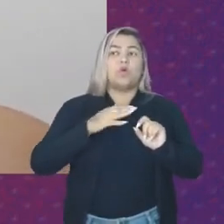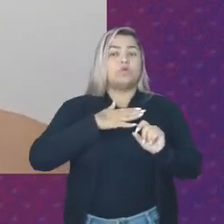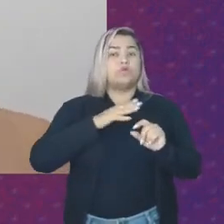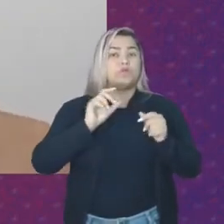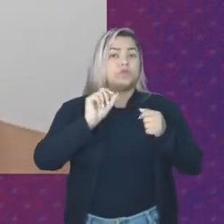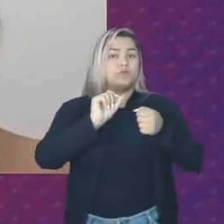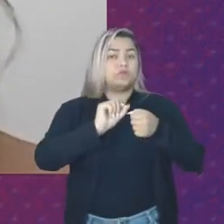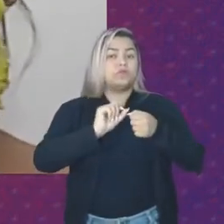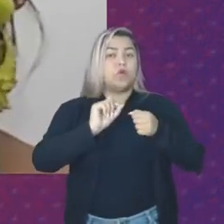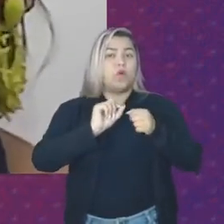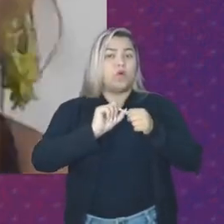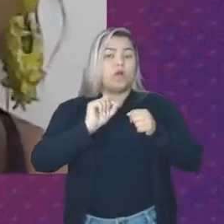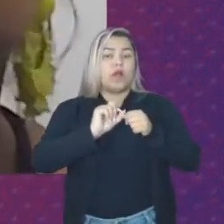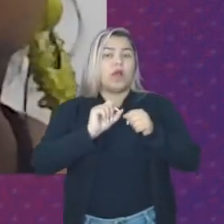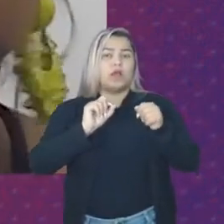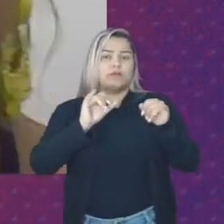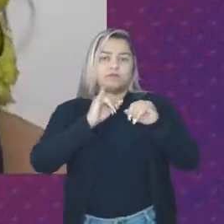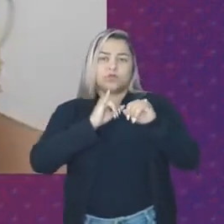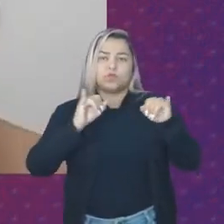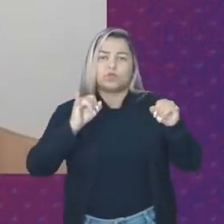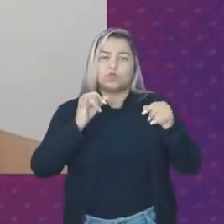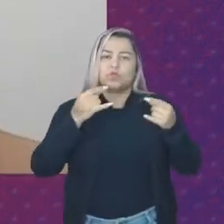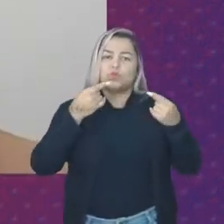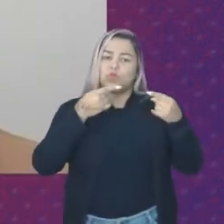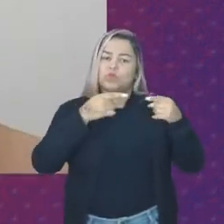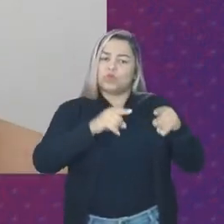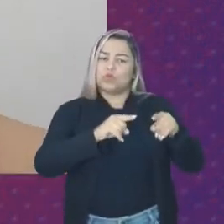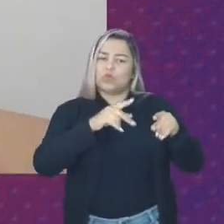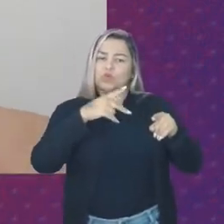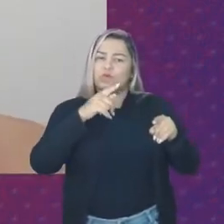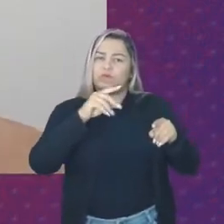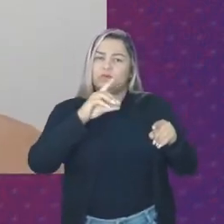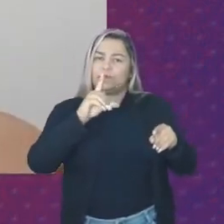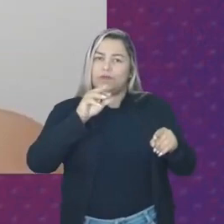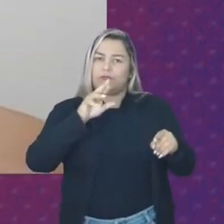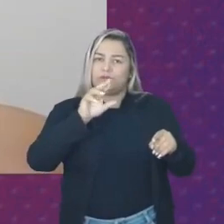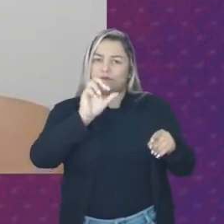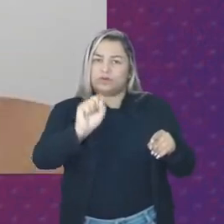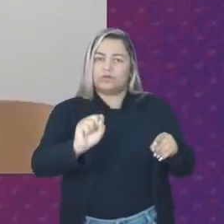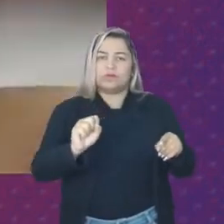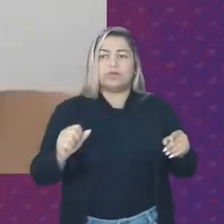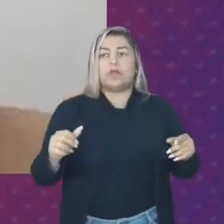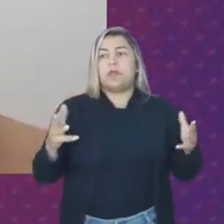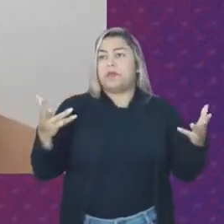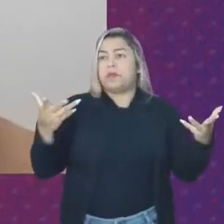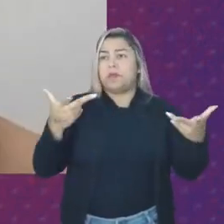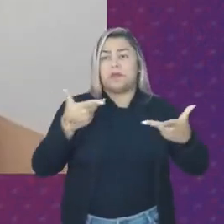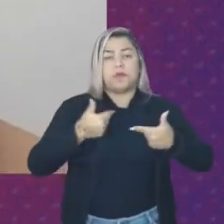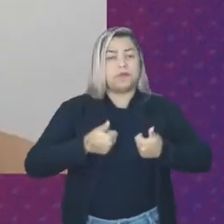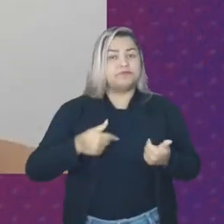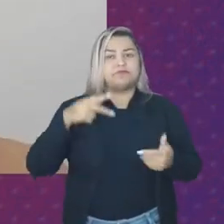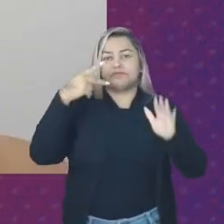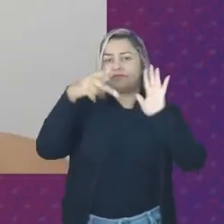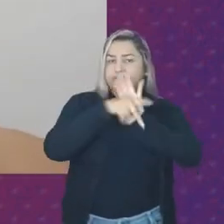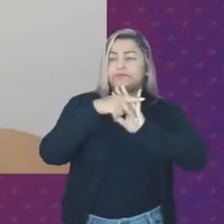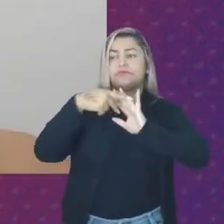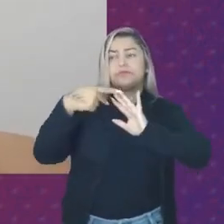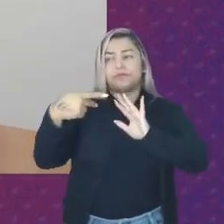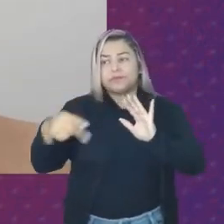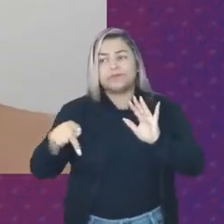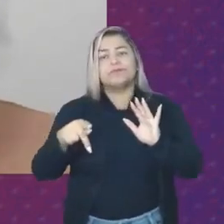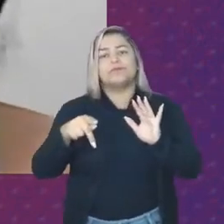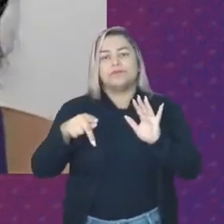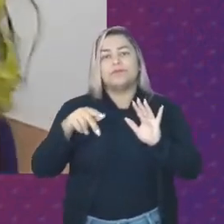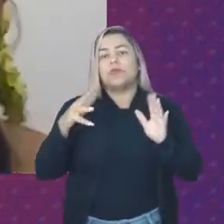aquelas propagandas de contra os padrões, a real beleza é a sua beleza,